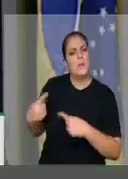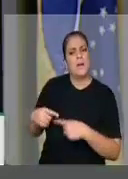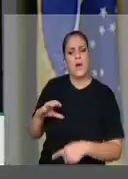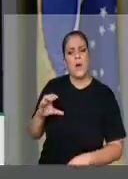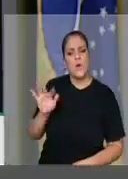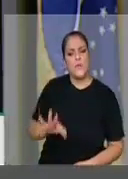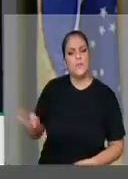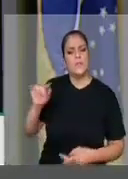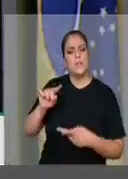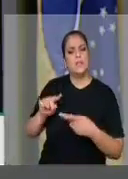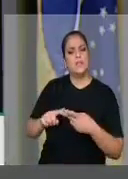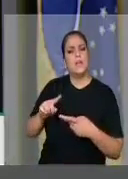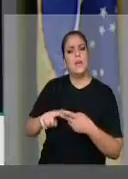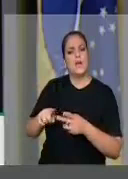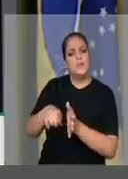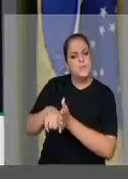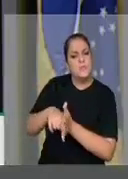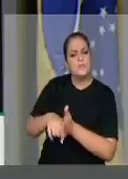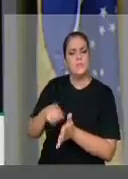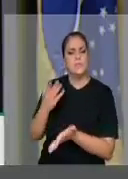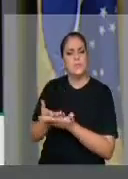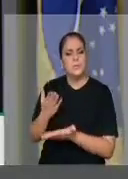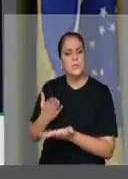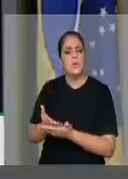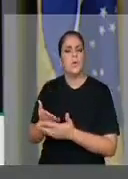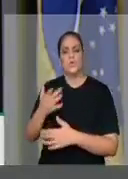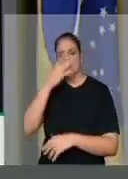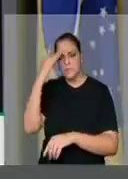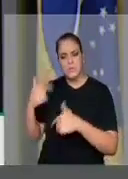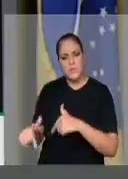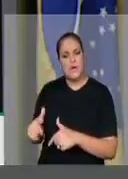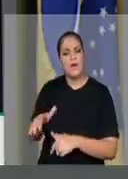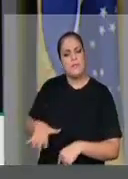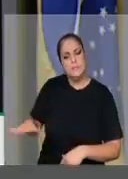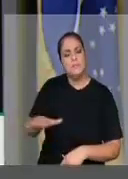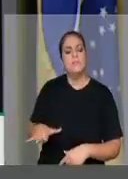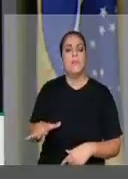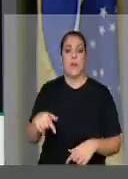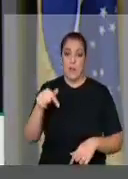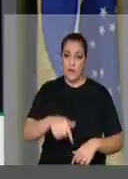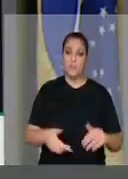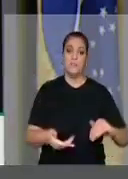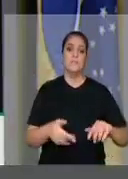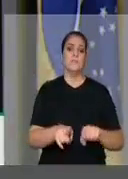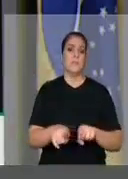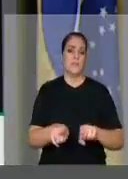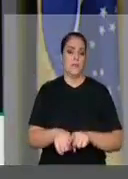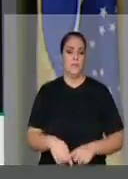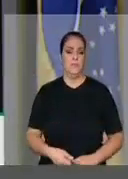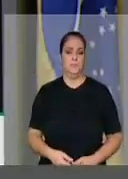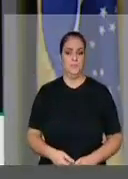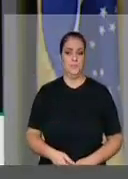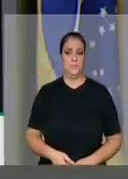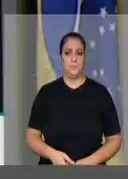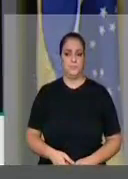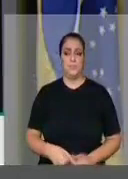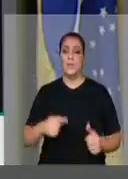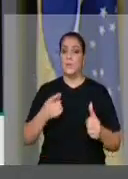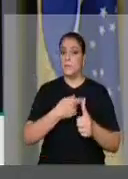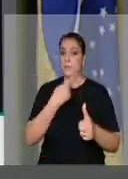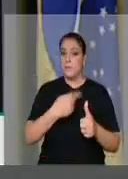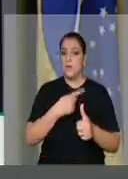confederações de empresários e trabalhadores e aqui no Congresso Nacional. A proposta, primeiro